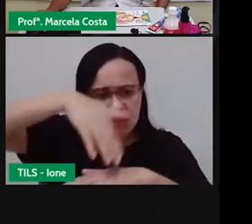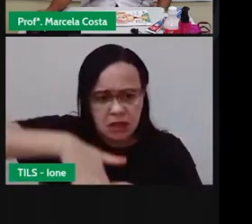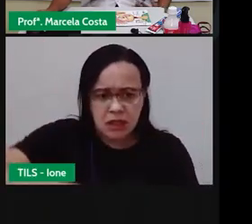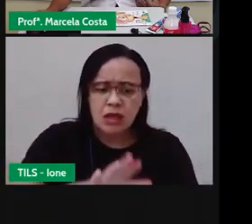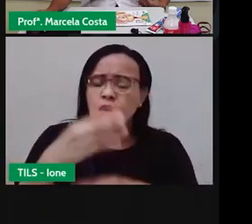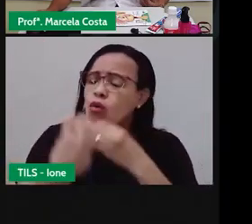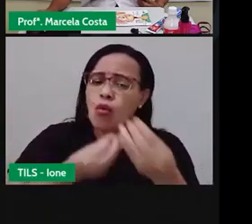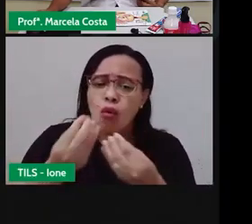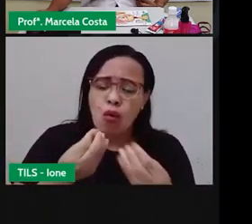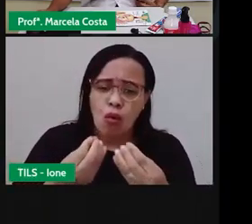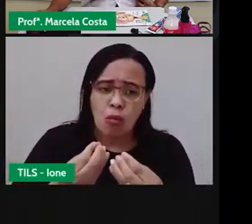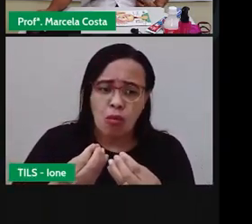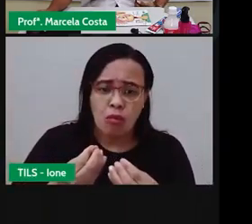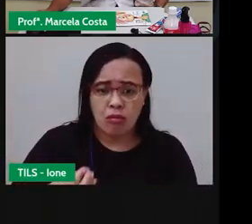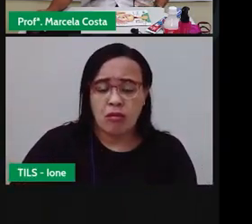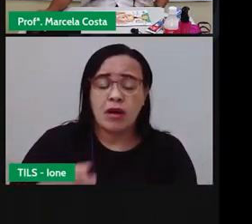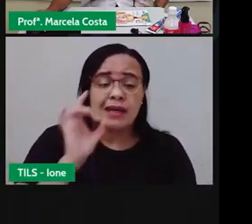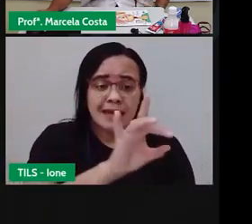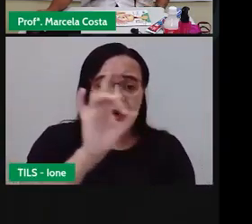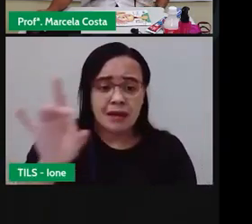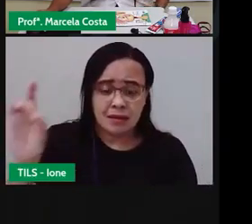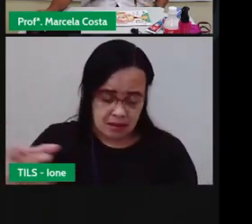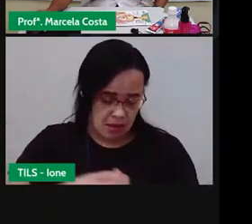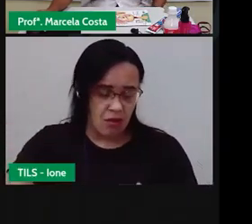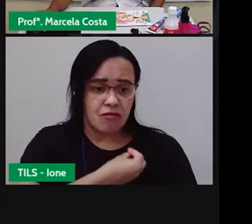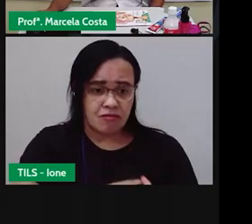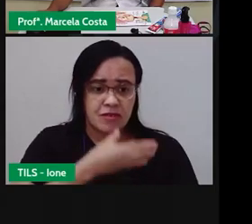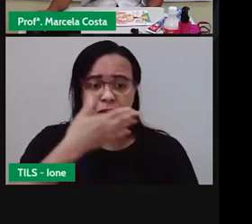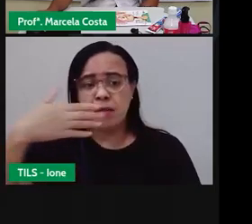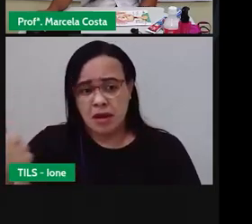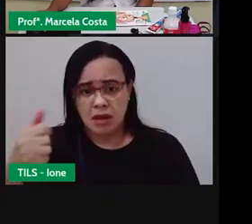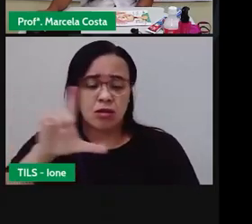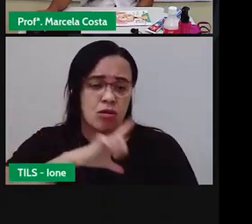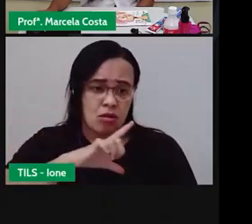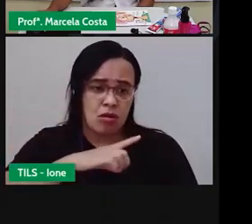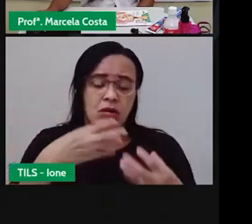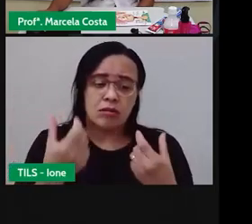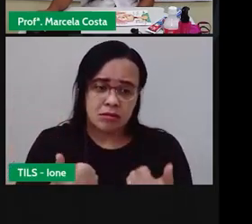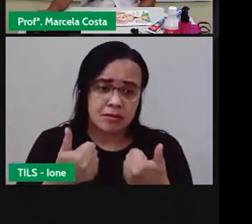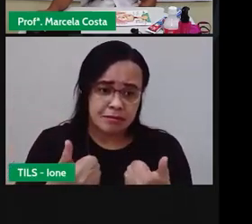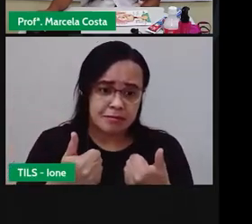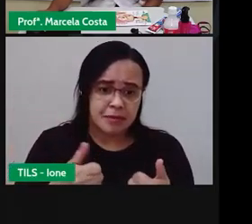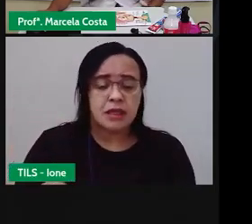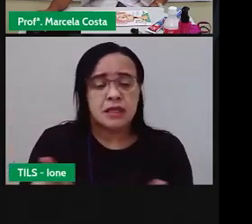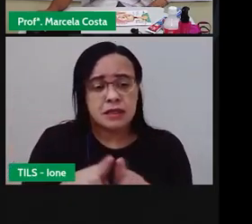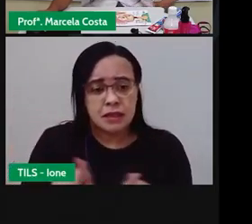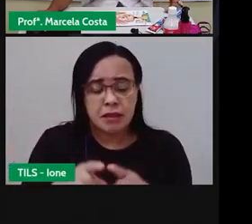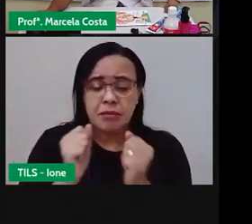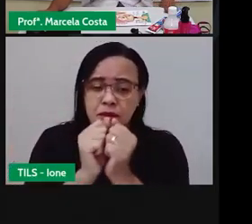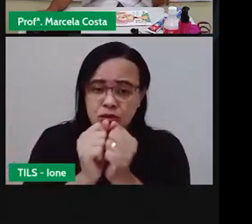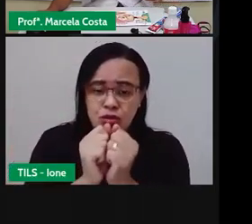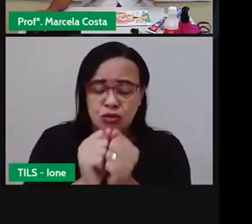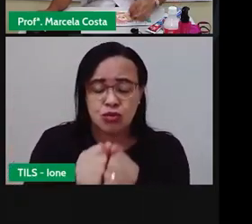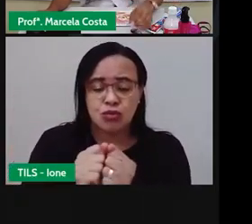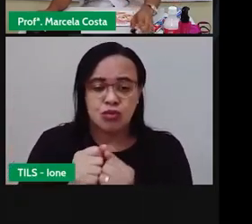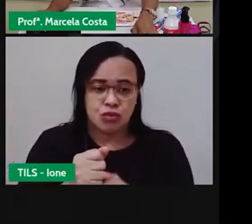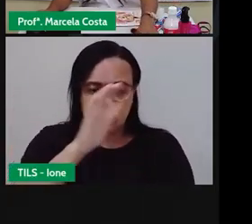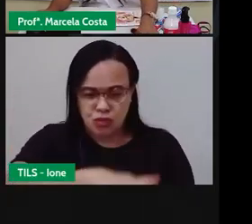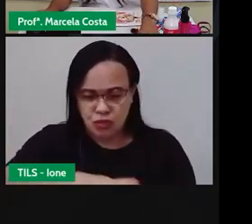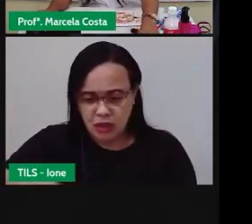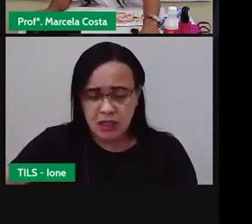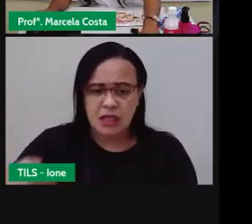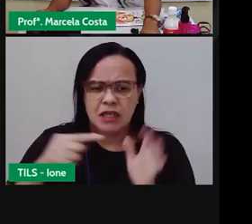nossas vidas e contribuir para uma vida melhor. Queremos estar juntos às crianças e mostrar que é